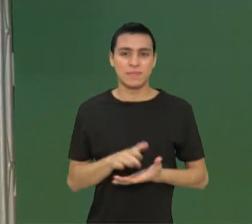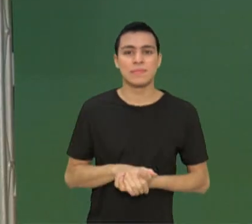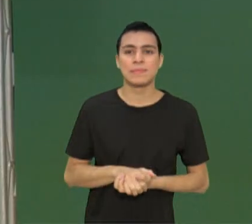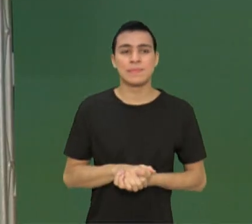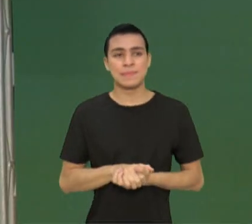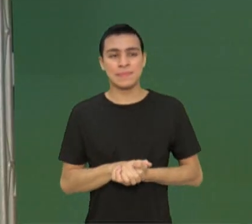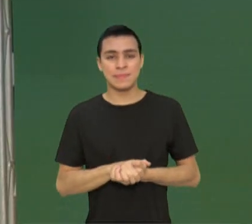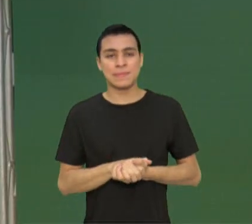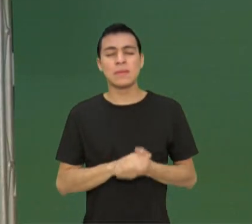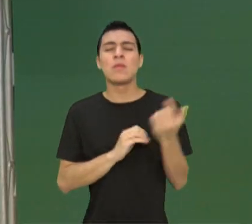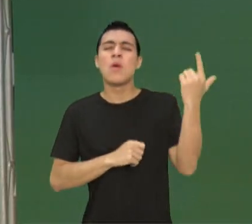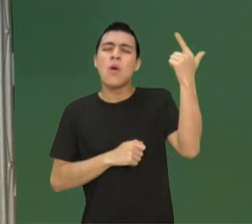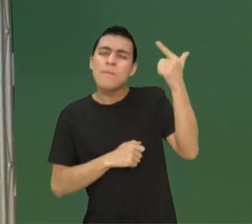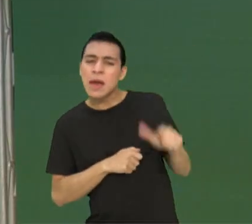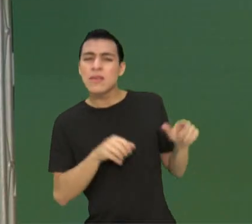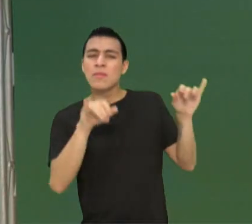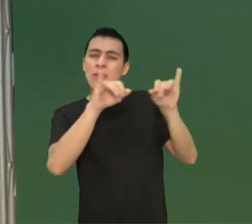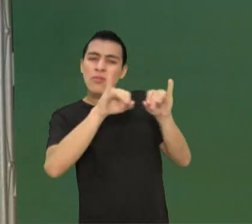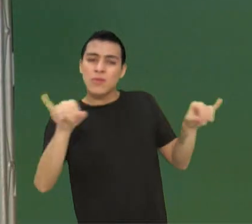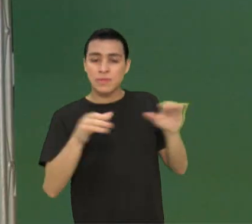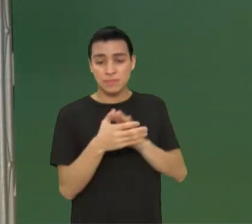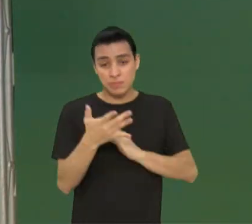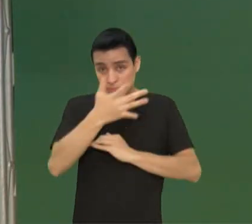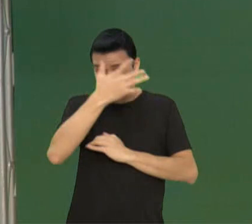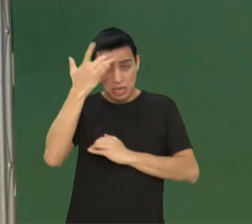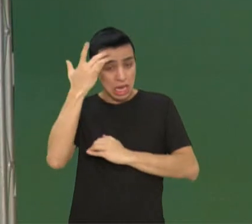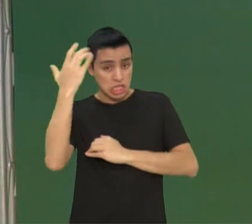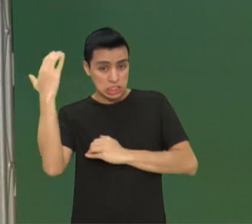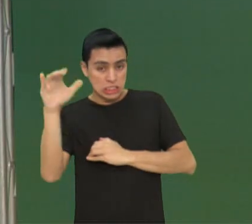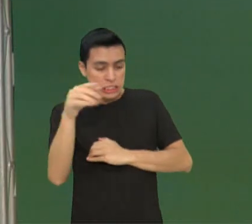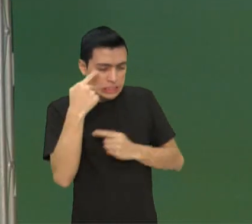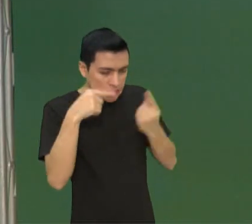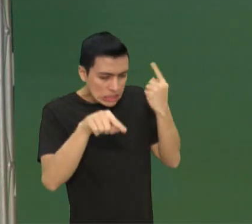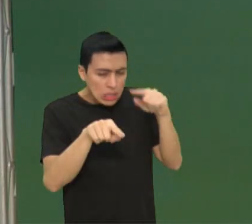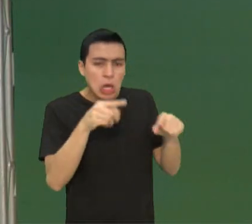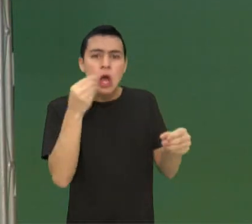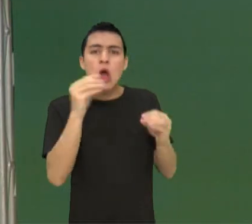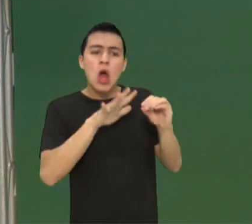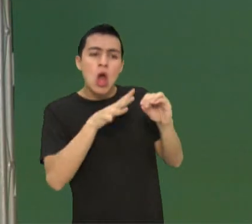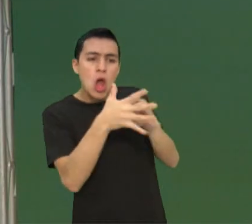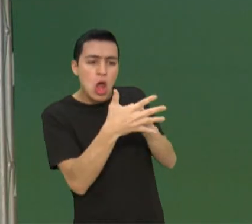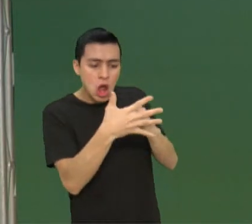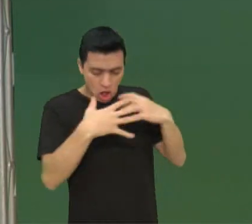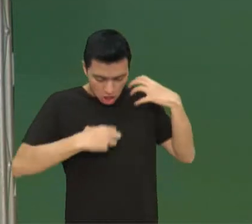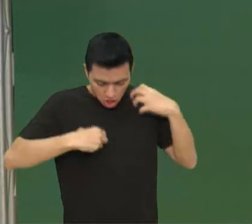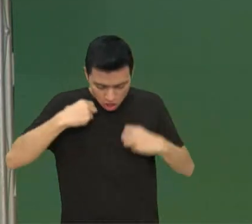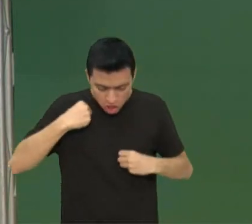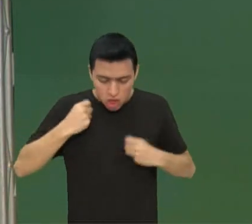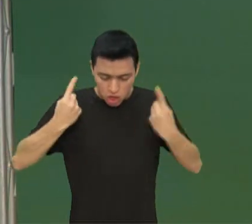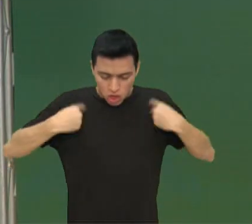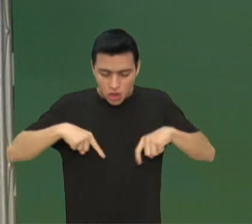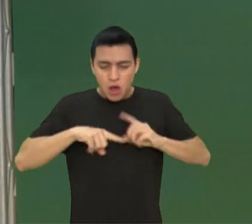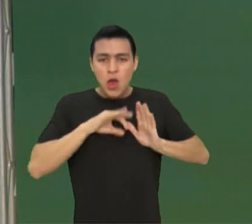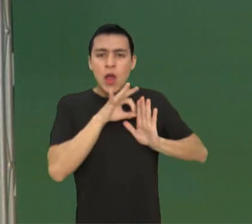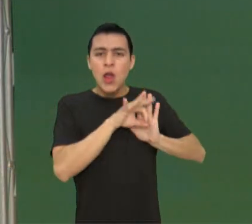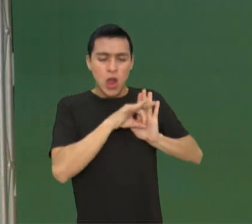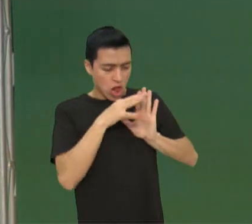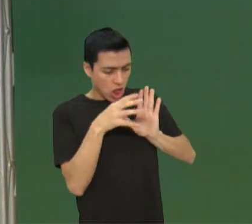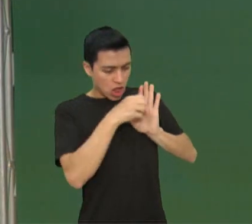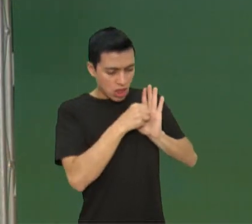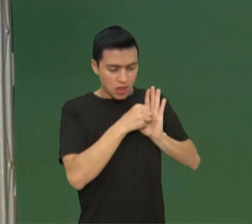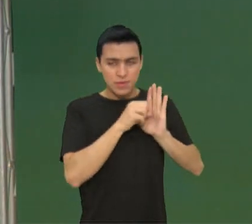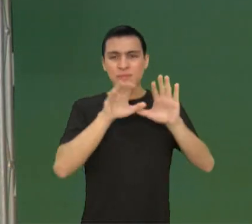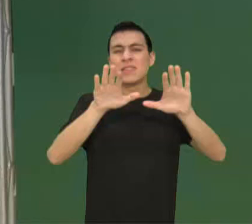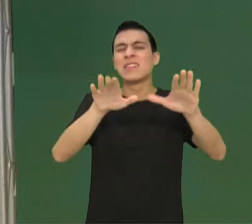Olá, outra notícia para vocês. Cientistas identificam como o novo coronavírus invade células humanas. Então, quando a gente pesquisa alguma notícia